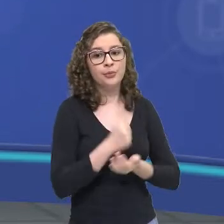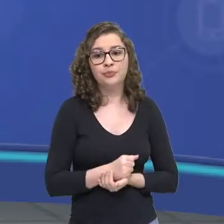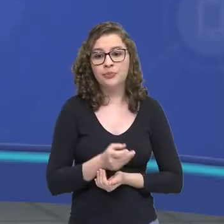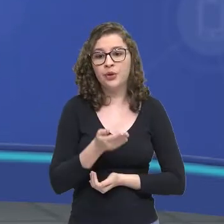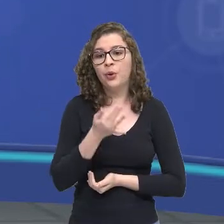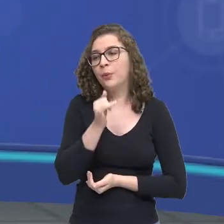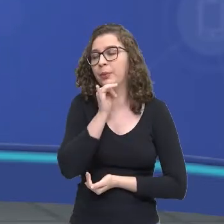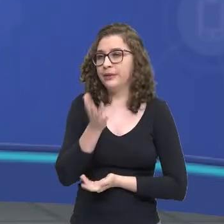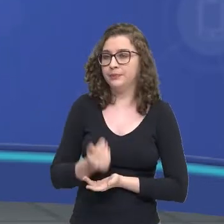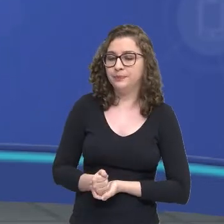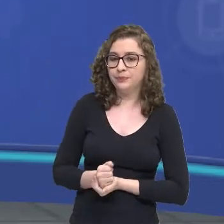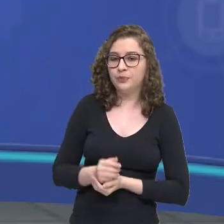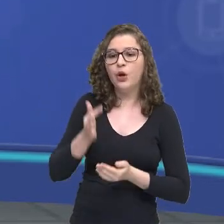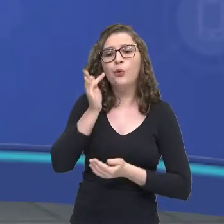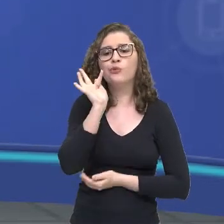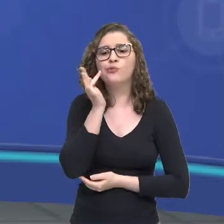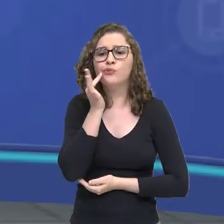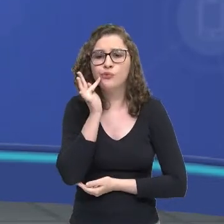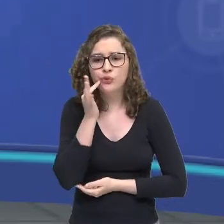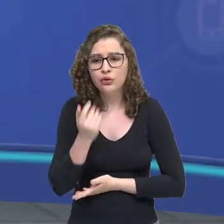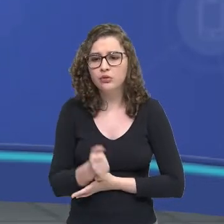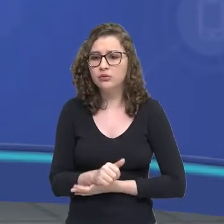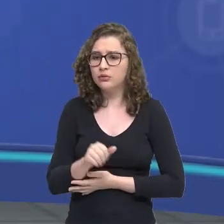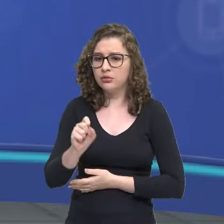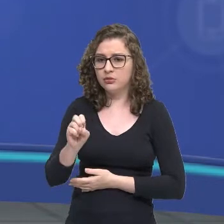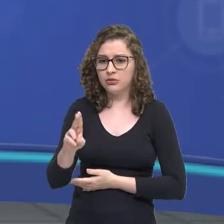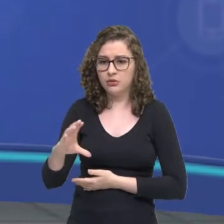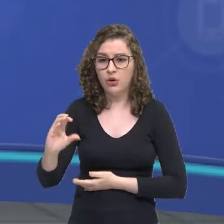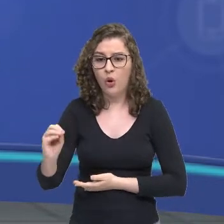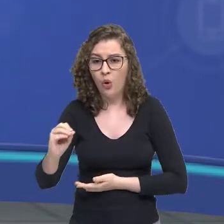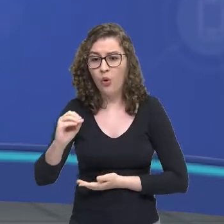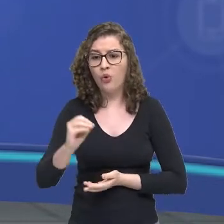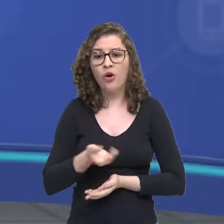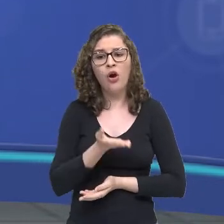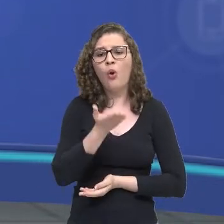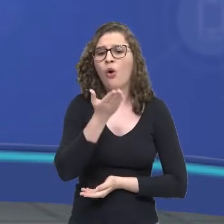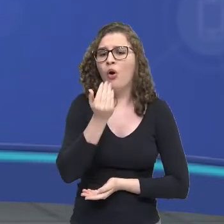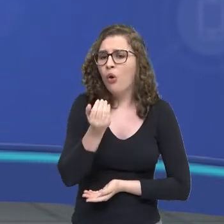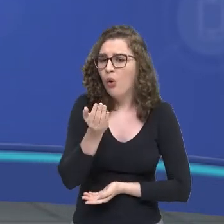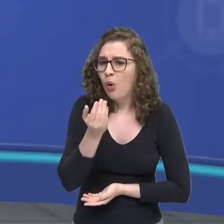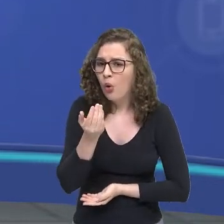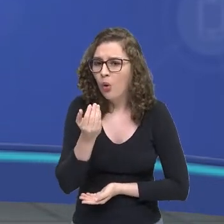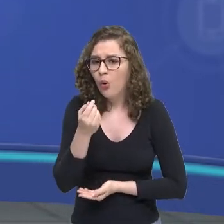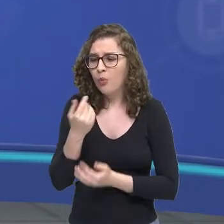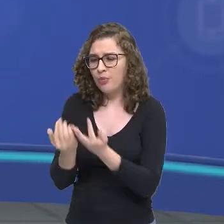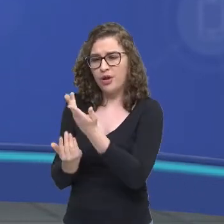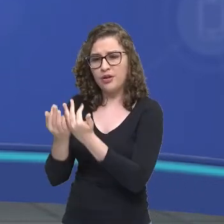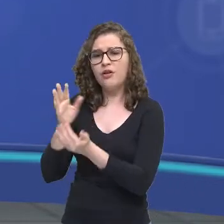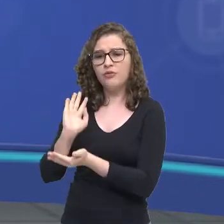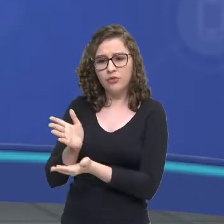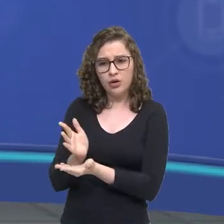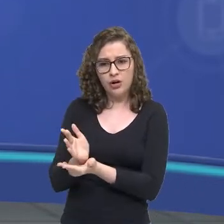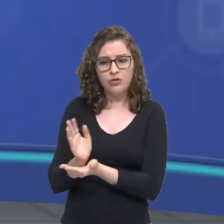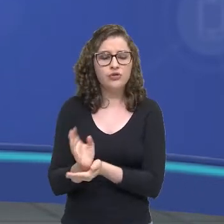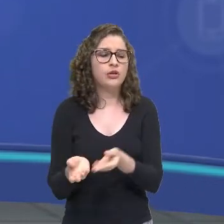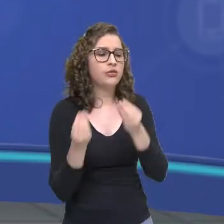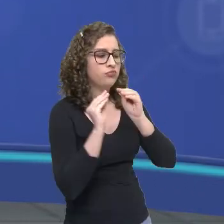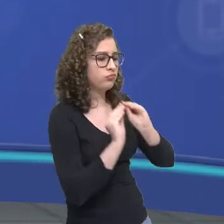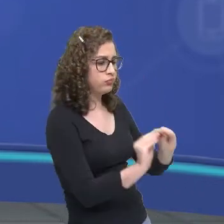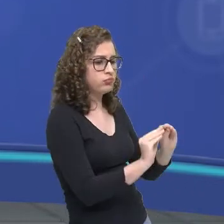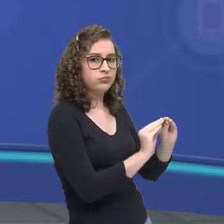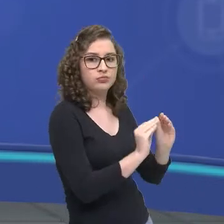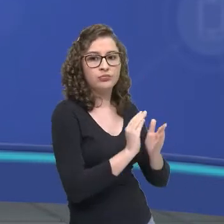sucos, frutas, tá bom? Os alimentos que já foram cozidos e que podem ser acondicionados nesse